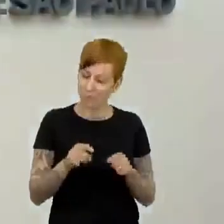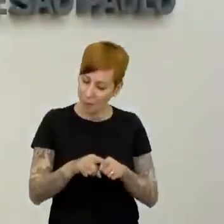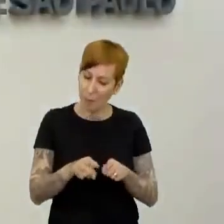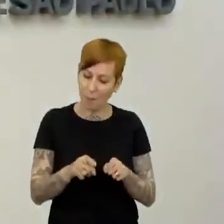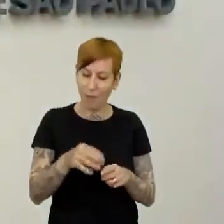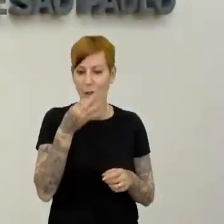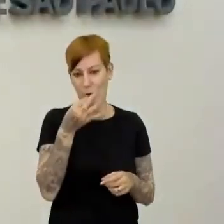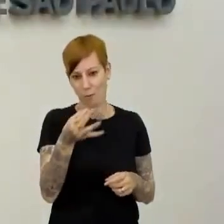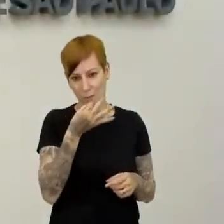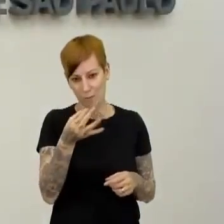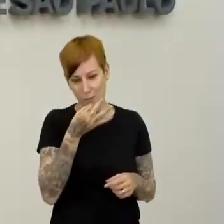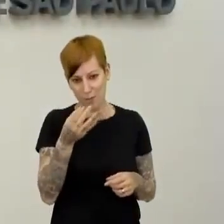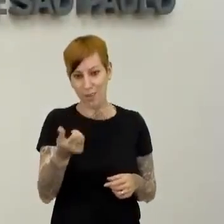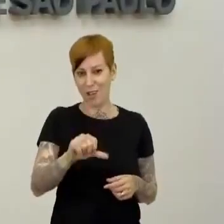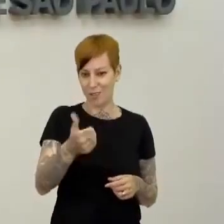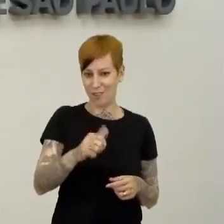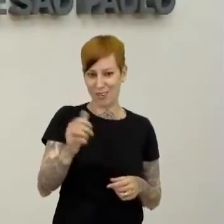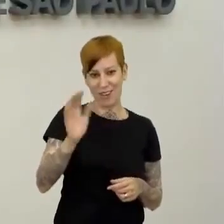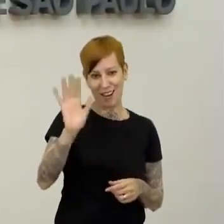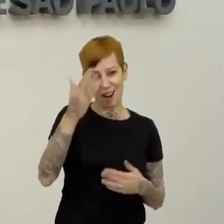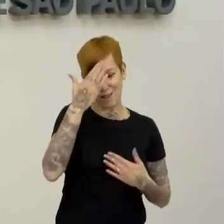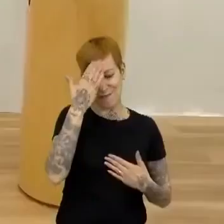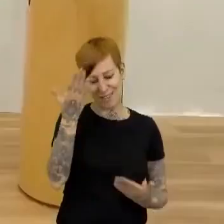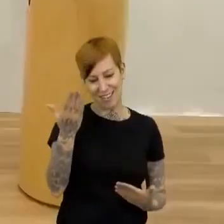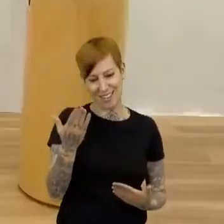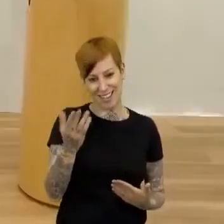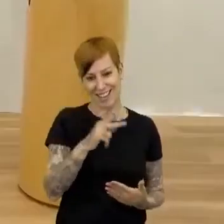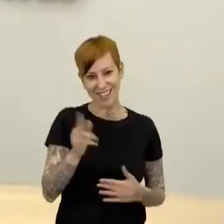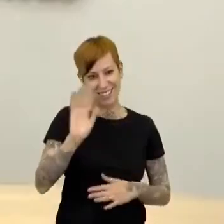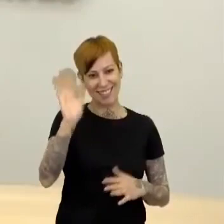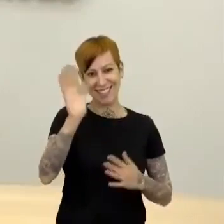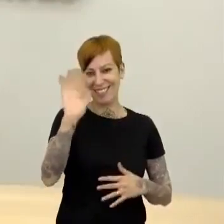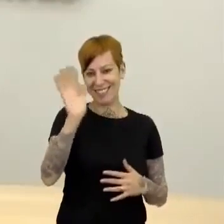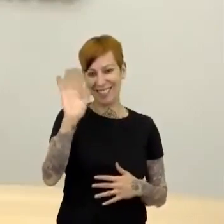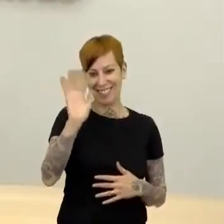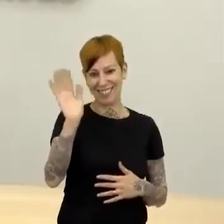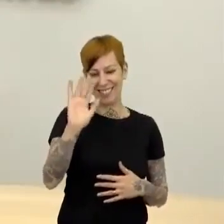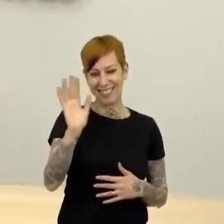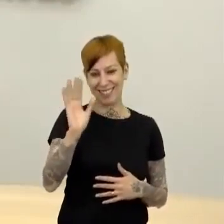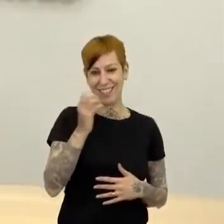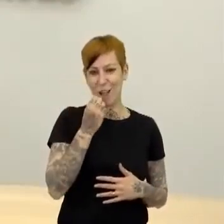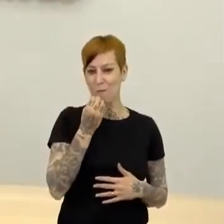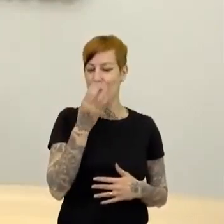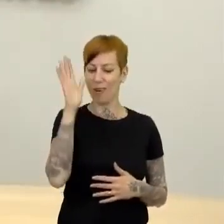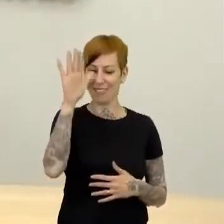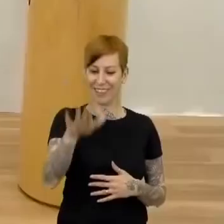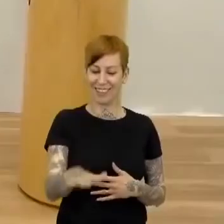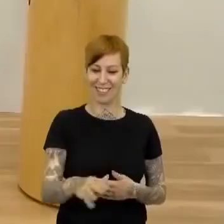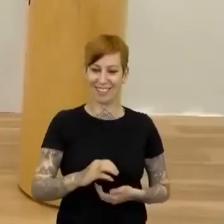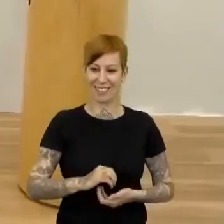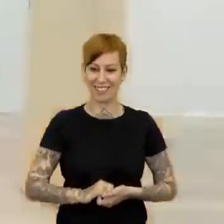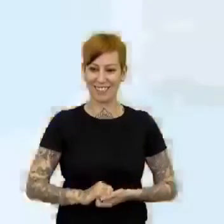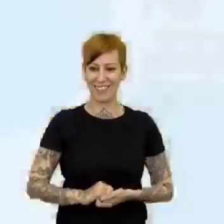aula. Avaliem a nossa aula. Muito obrigada, Pro Guerreiro. Tchau, tchau. Tchau, gente. Tudo de bom. Boa tarde.